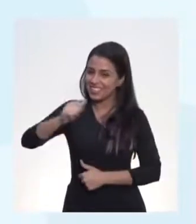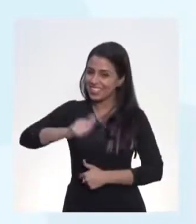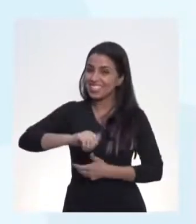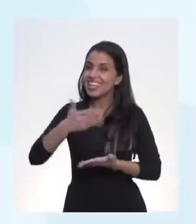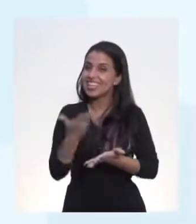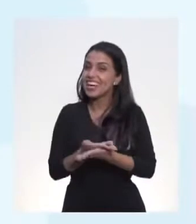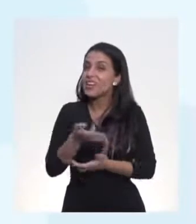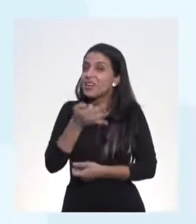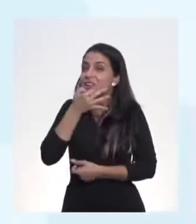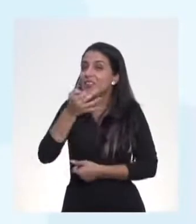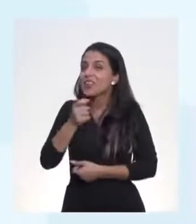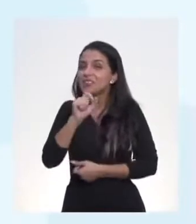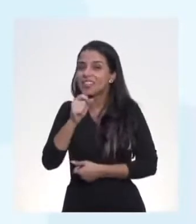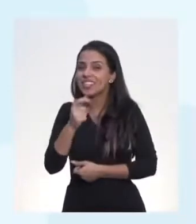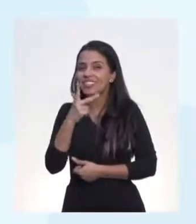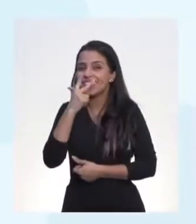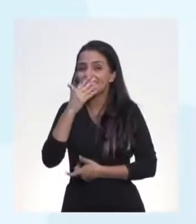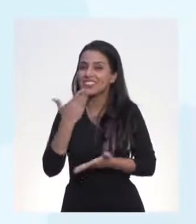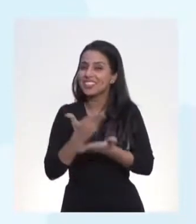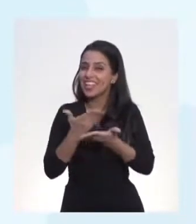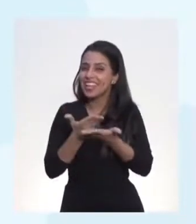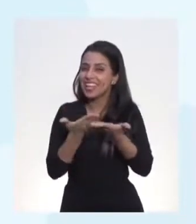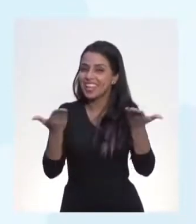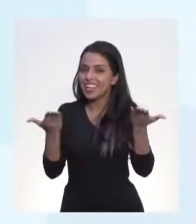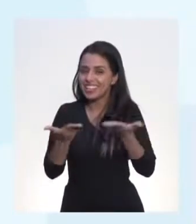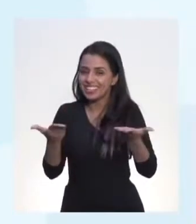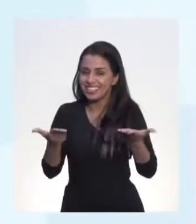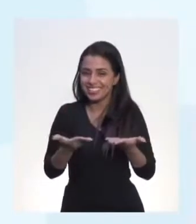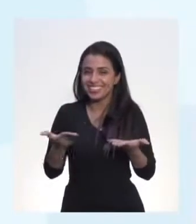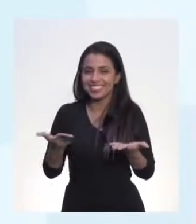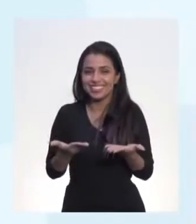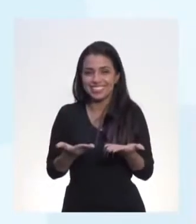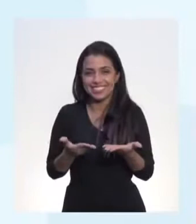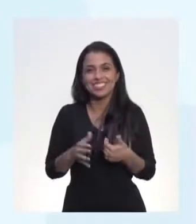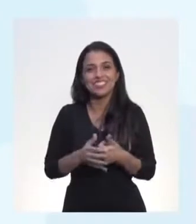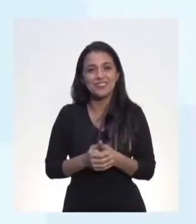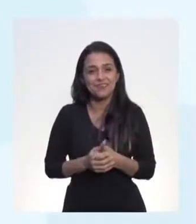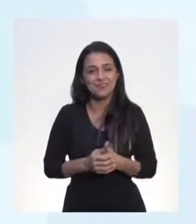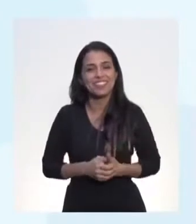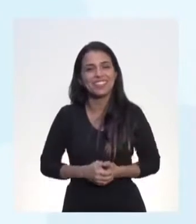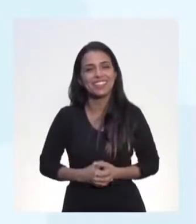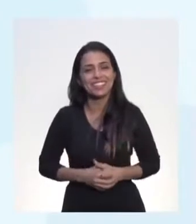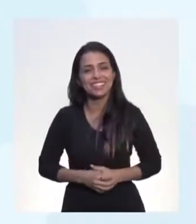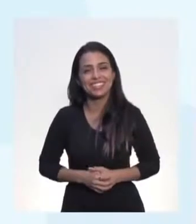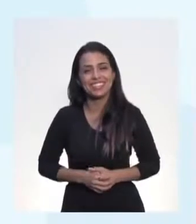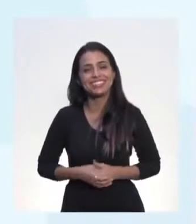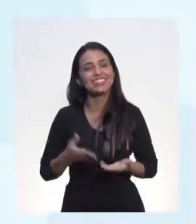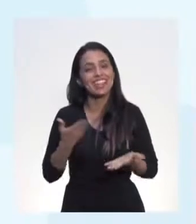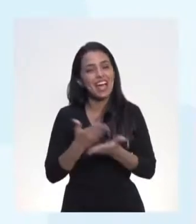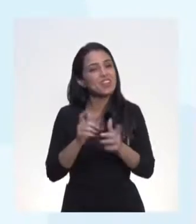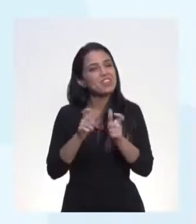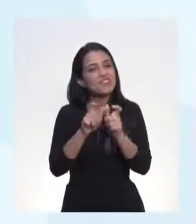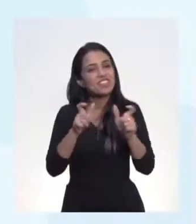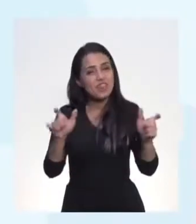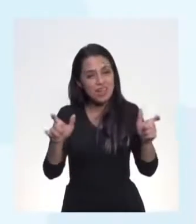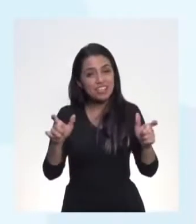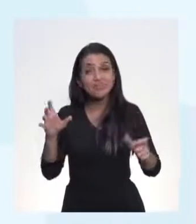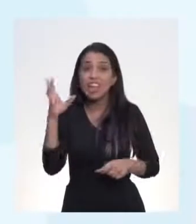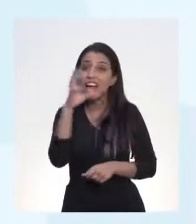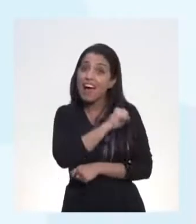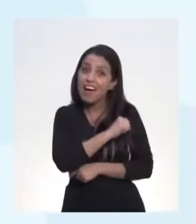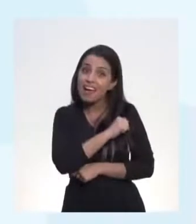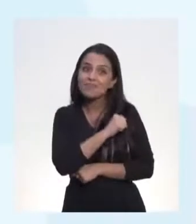Conta pra gente que vocês acabaram de assistir, acharam dela que acabaram de assistir, gente. Aula de gramática, Andréia, passou.